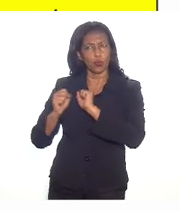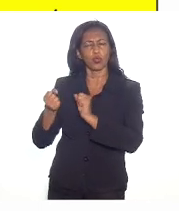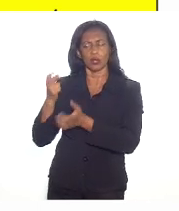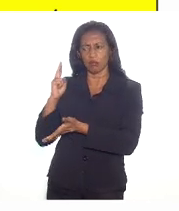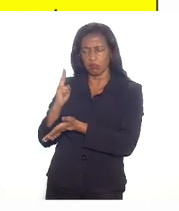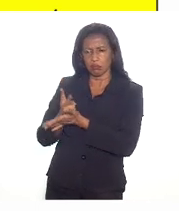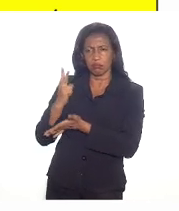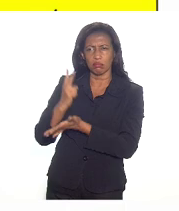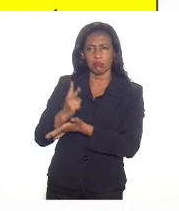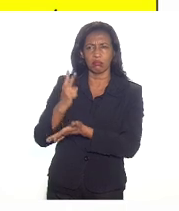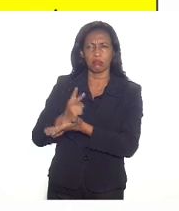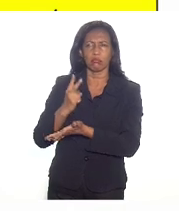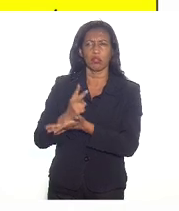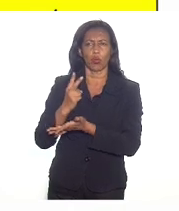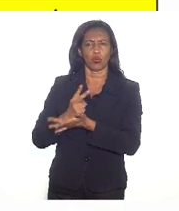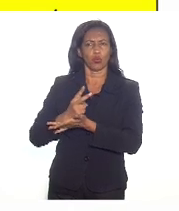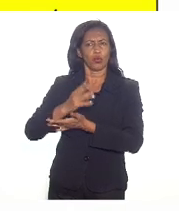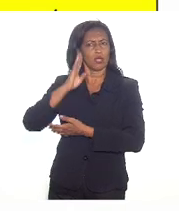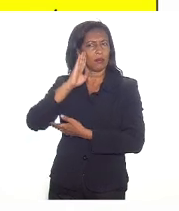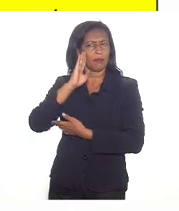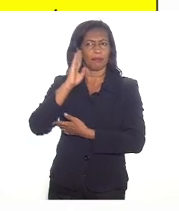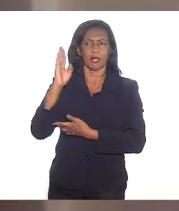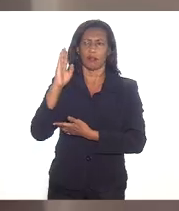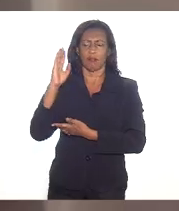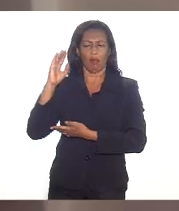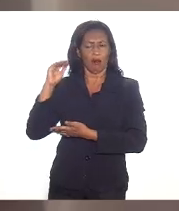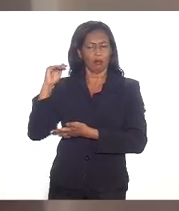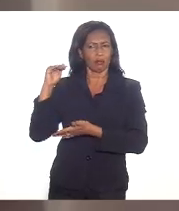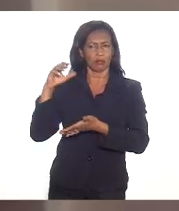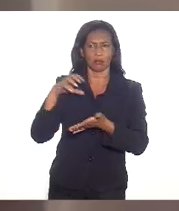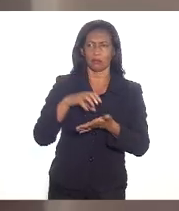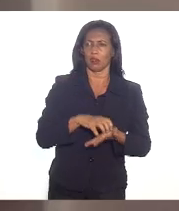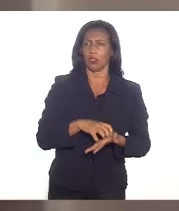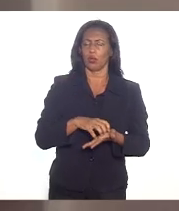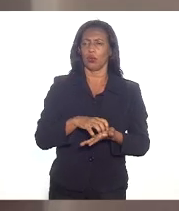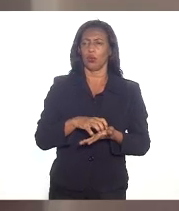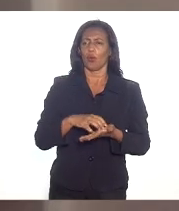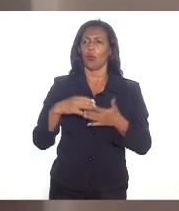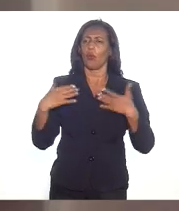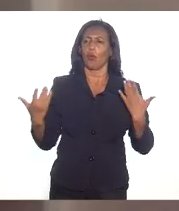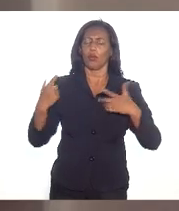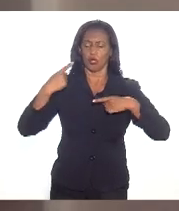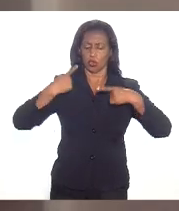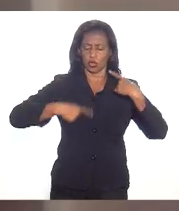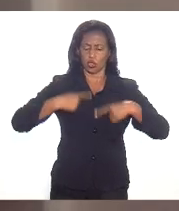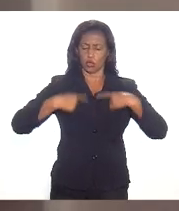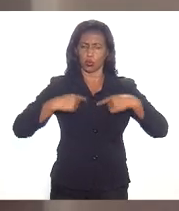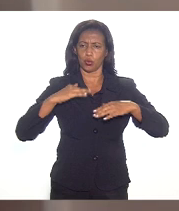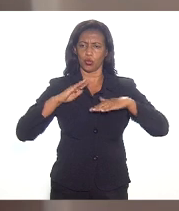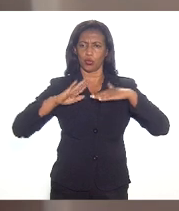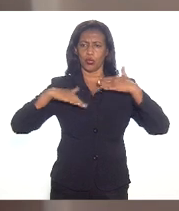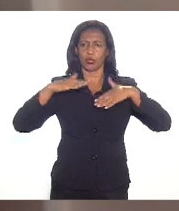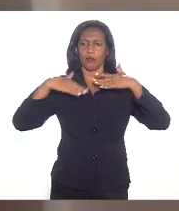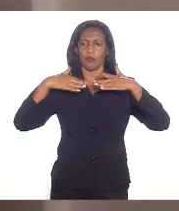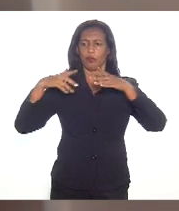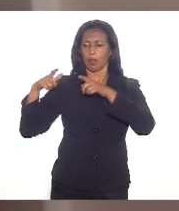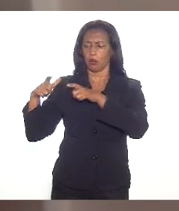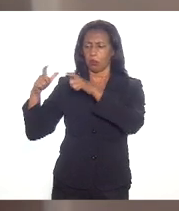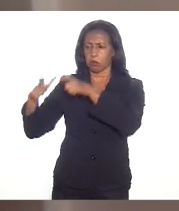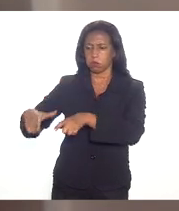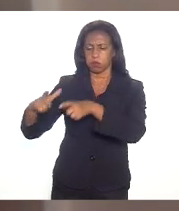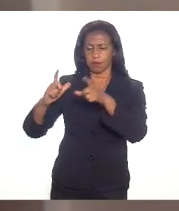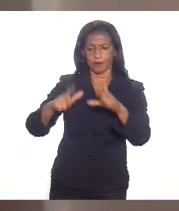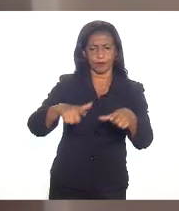a indústria continua tendo um papel central, principalmente quando a gente discute desenvolvimento regional, porque é